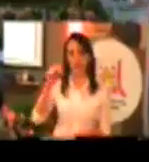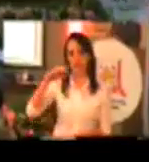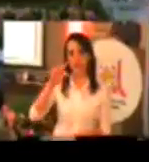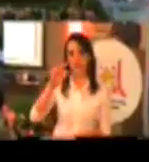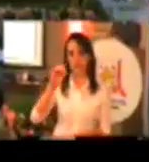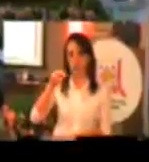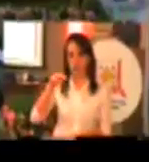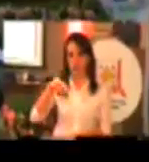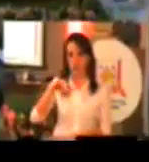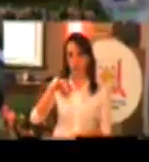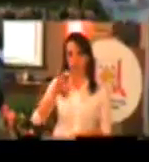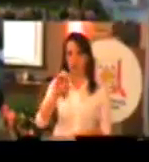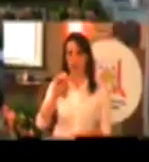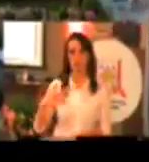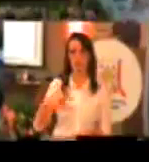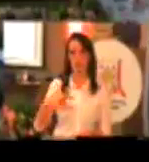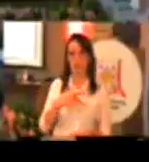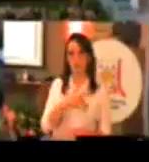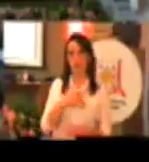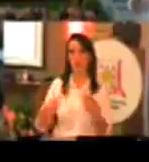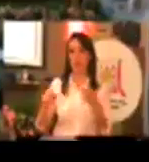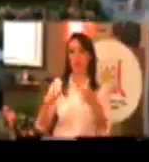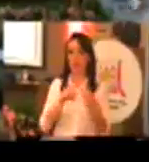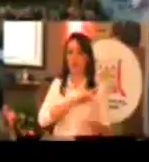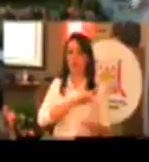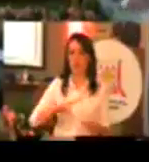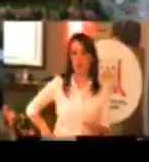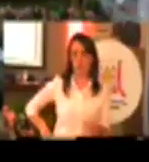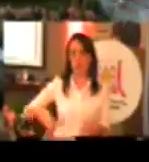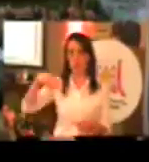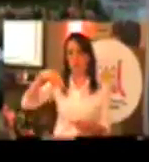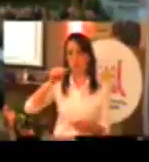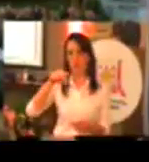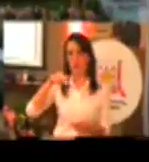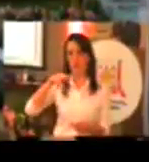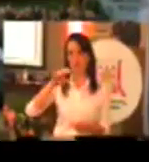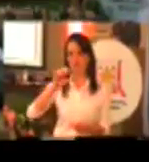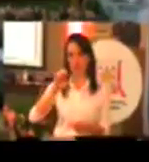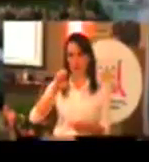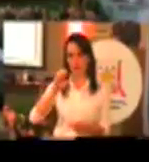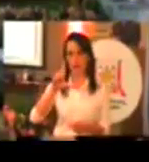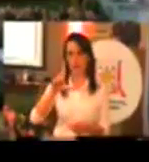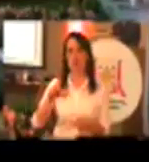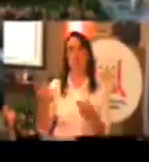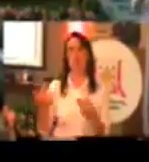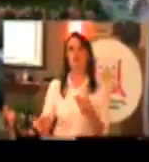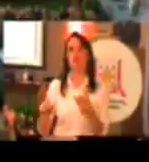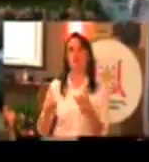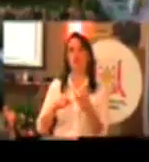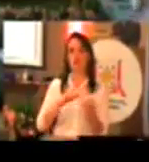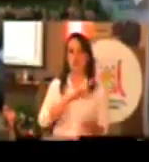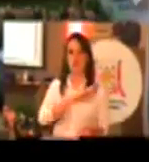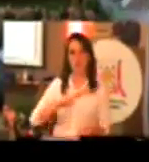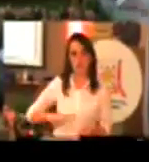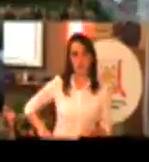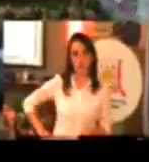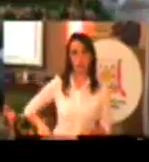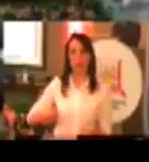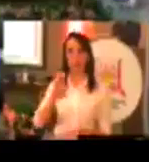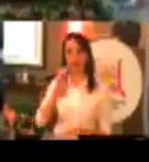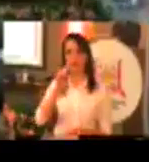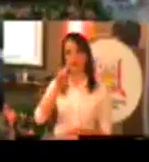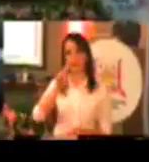Juliane, o Toninho da Saúde. Vereador Antônio Manuel, o Toninho da Imbralite.